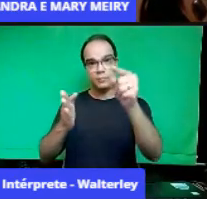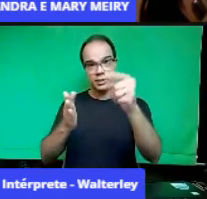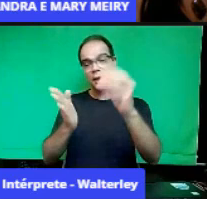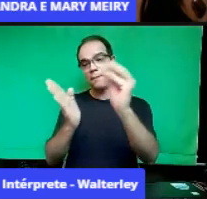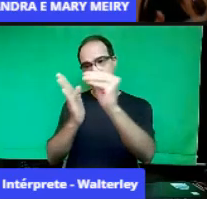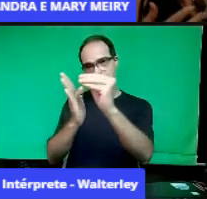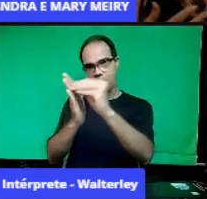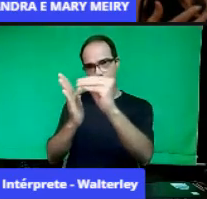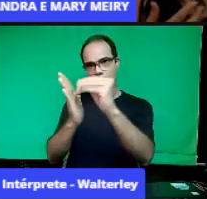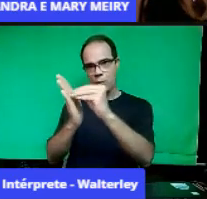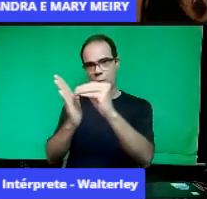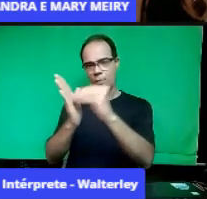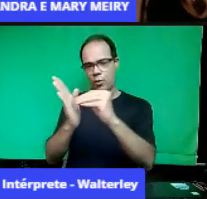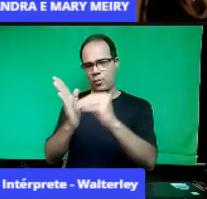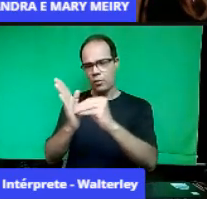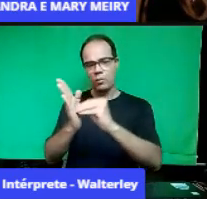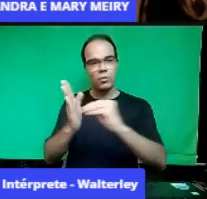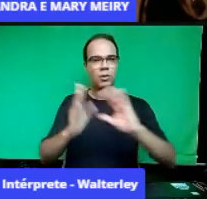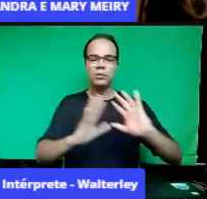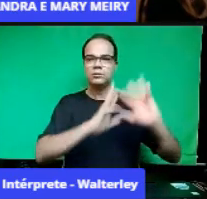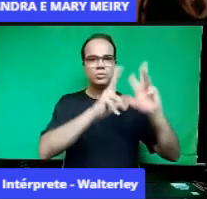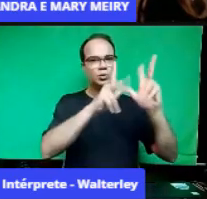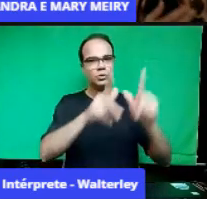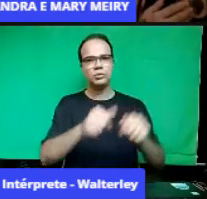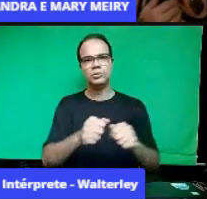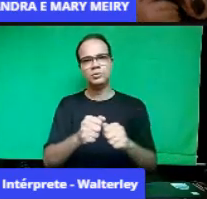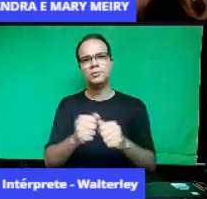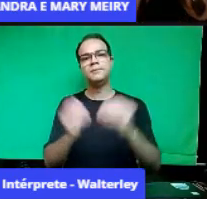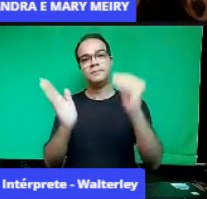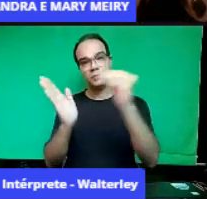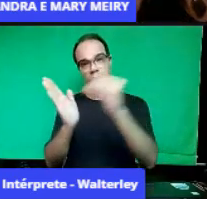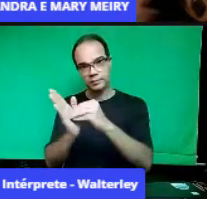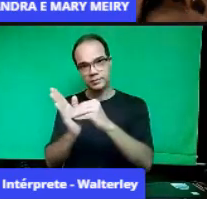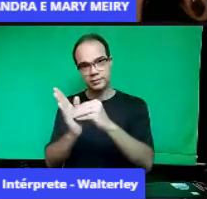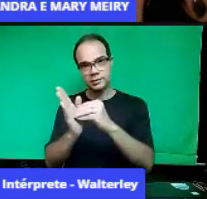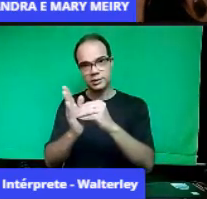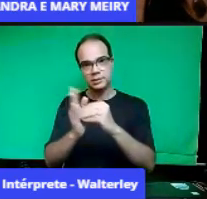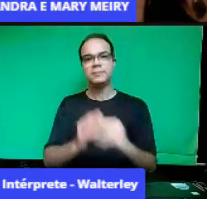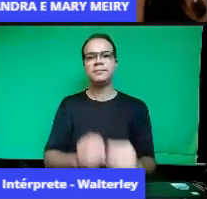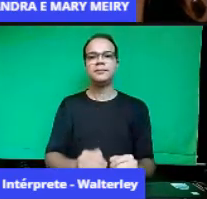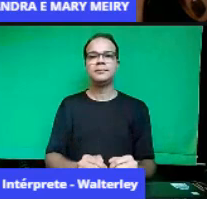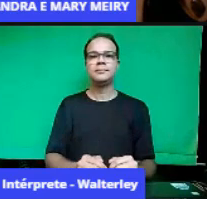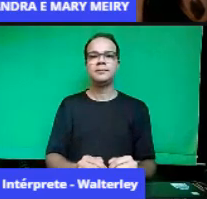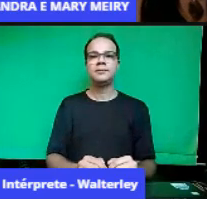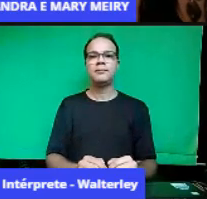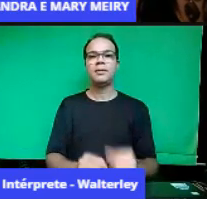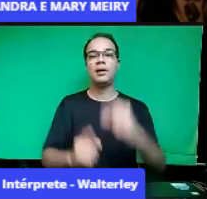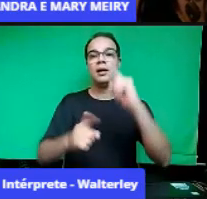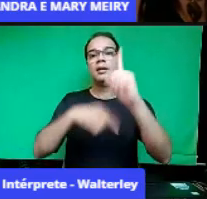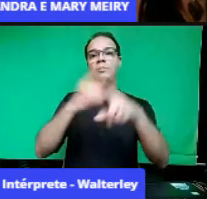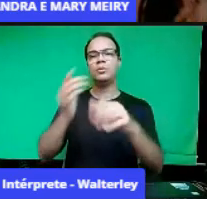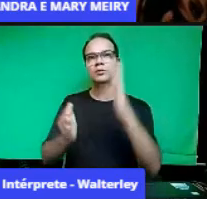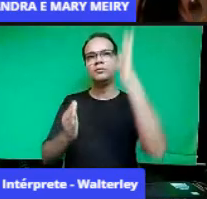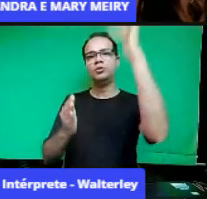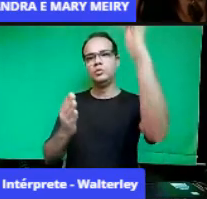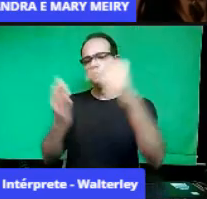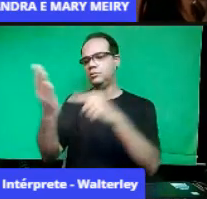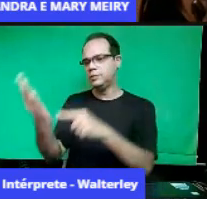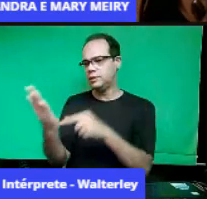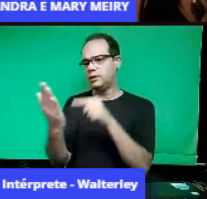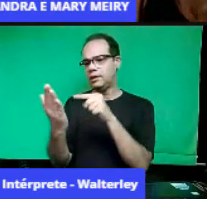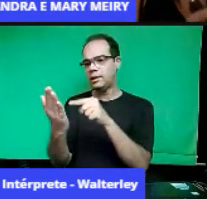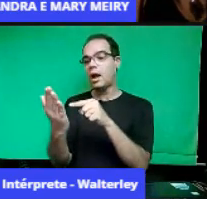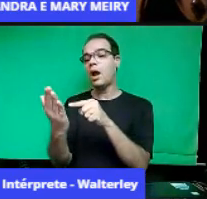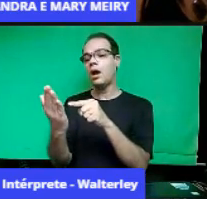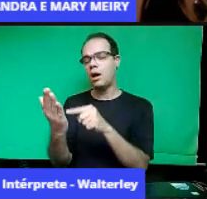de desenvolvimento muito importante para que a gente possa estabelecer um trabalho futuro com esse indivíduo. E